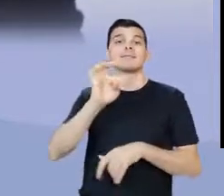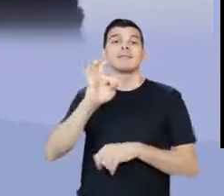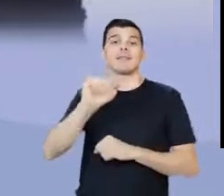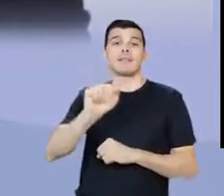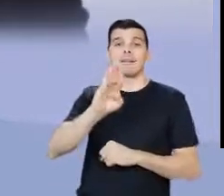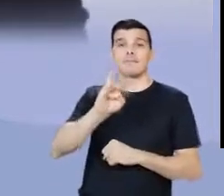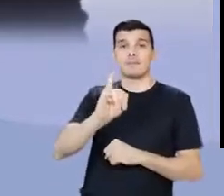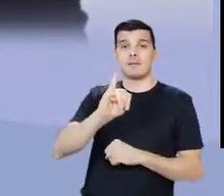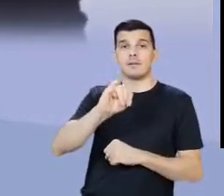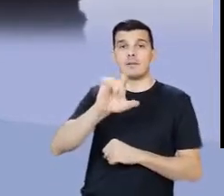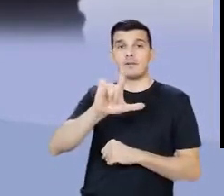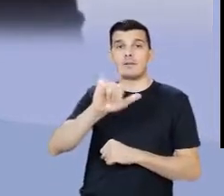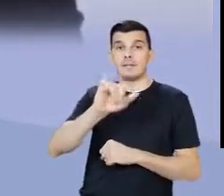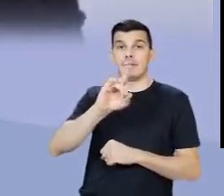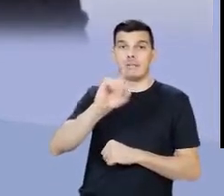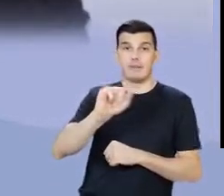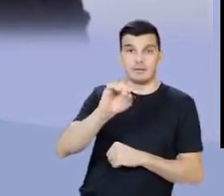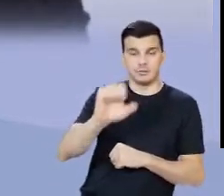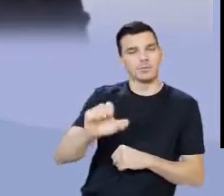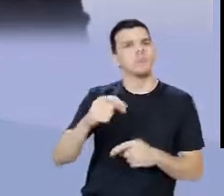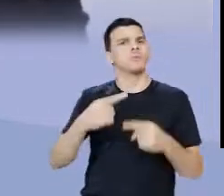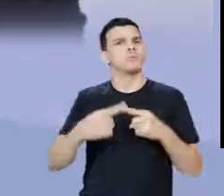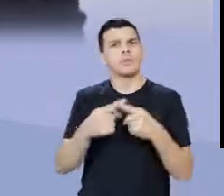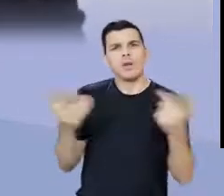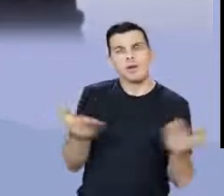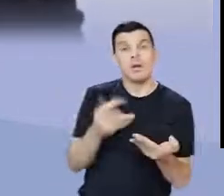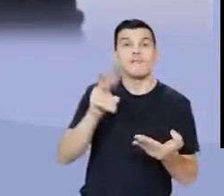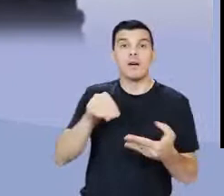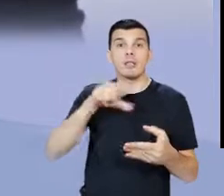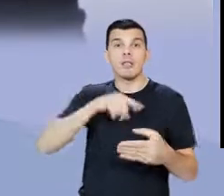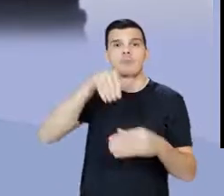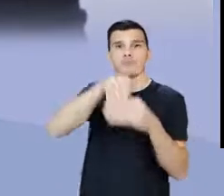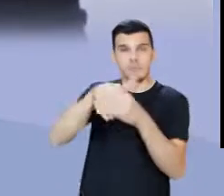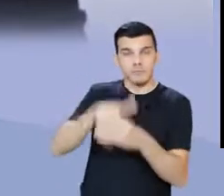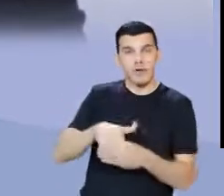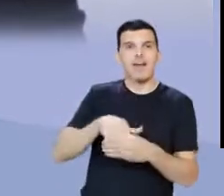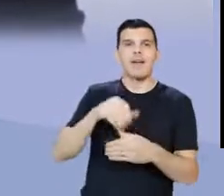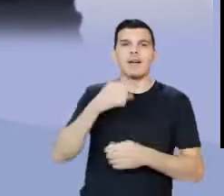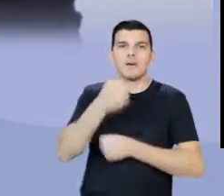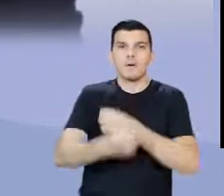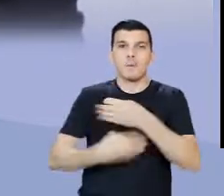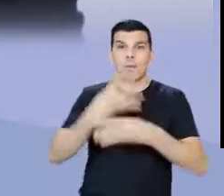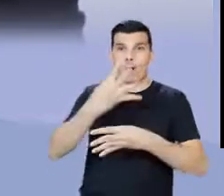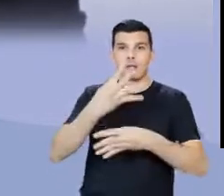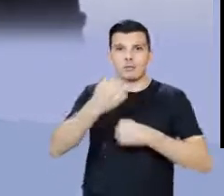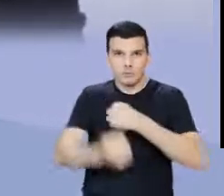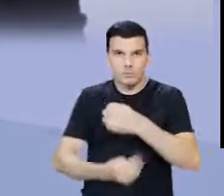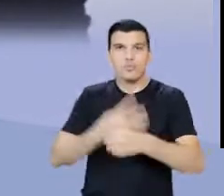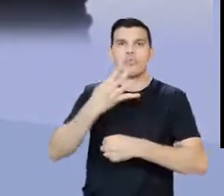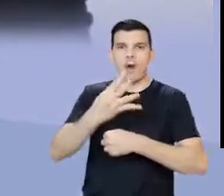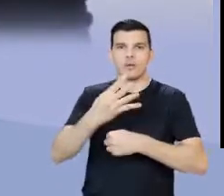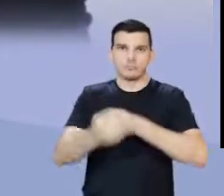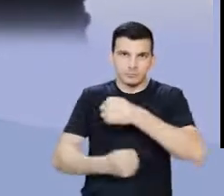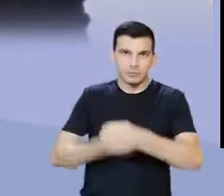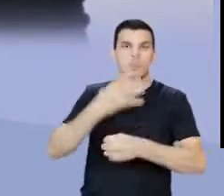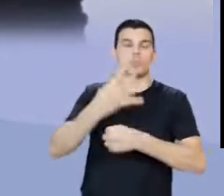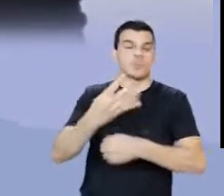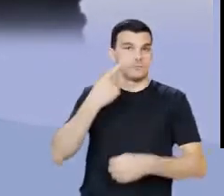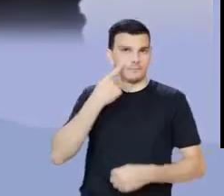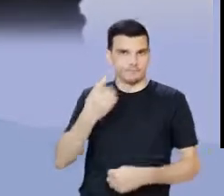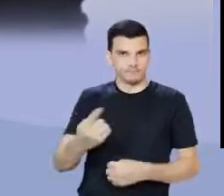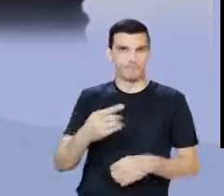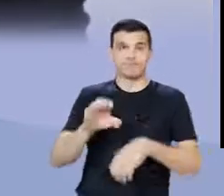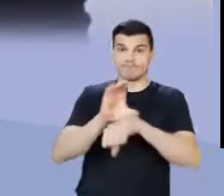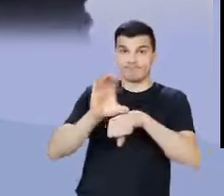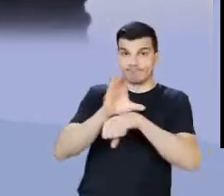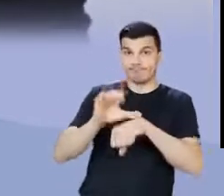estabilidade. Por que estabilidade? Porque agora sim nós iríamos ter eleições de 4 em 4 anos, como nós vamos ver daqui a pouco